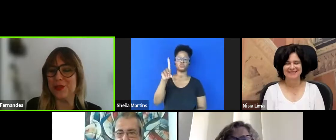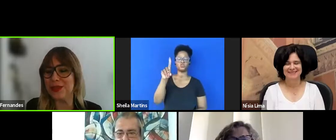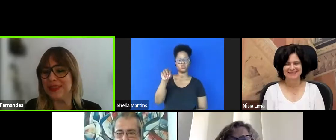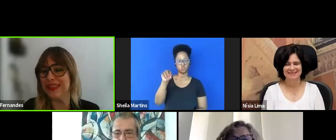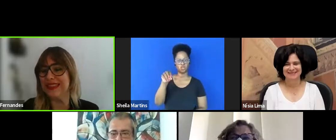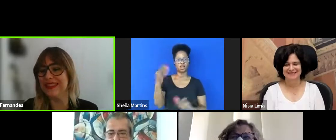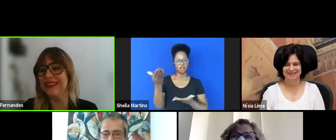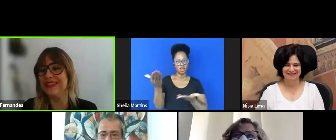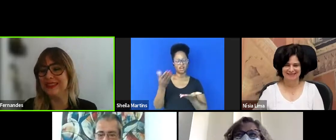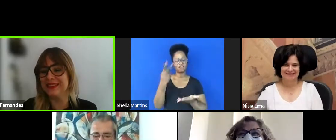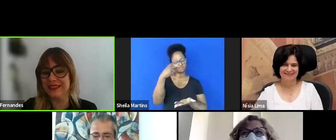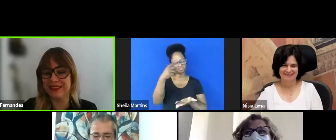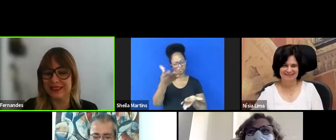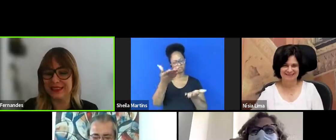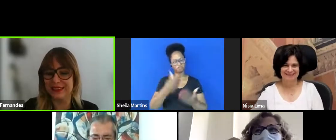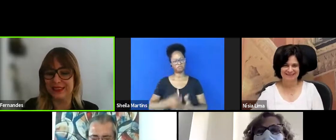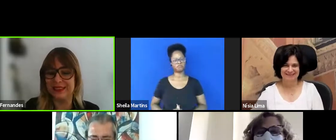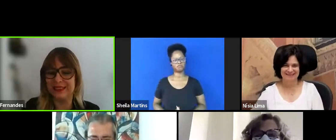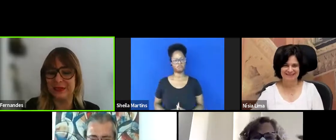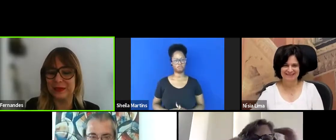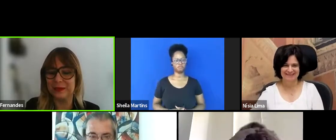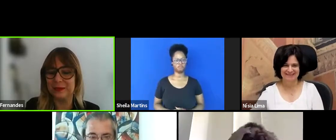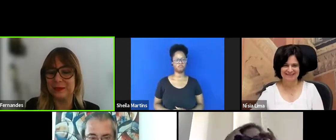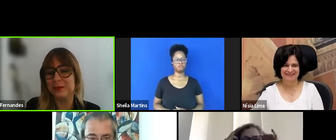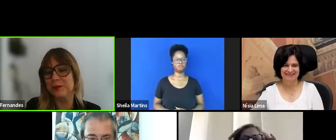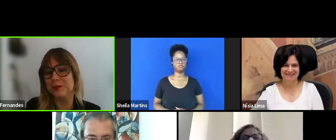palavra é sua.